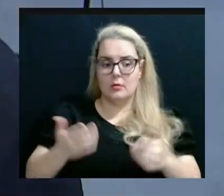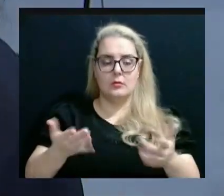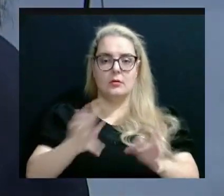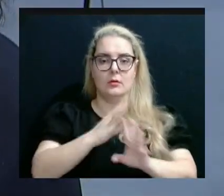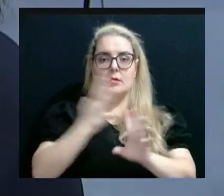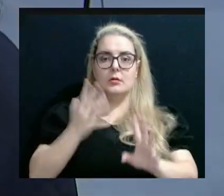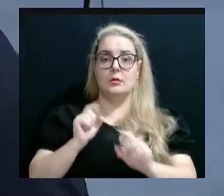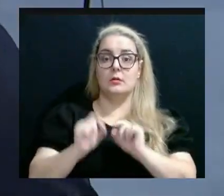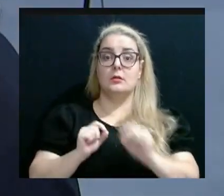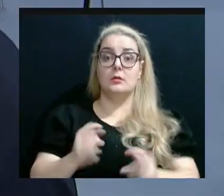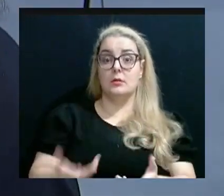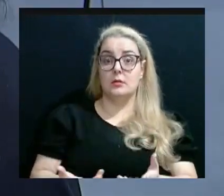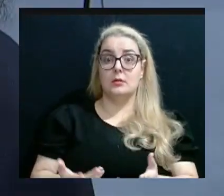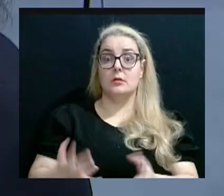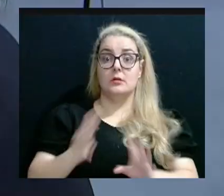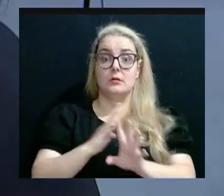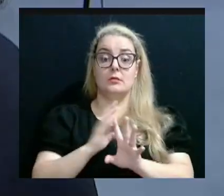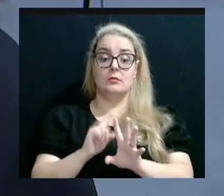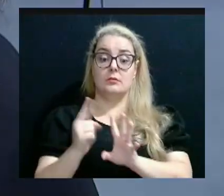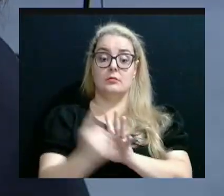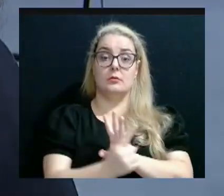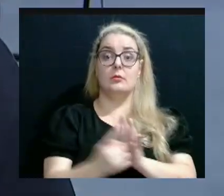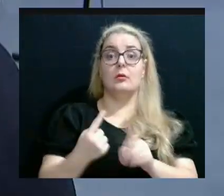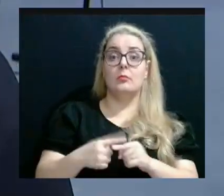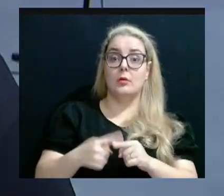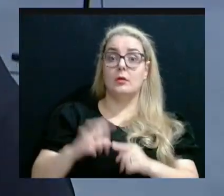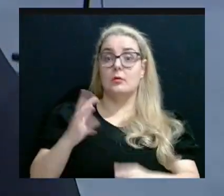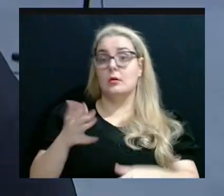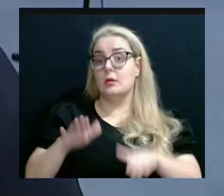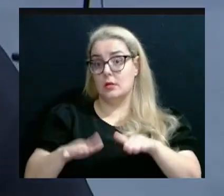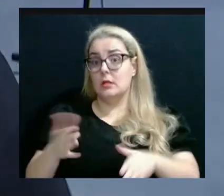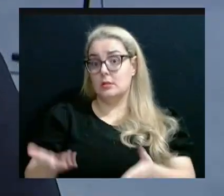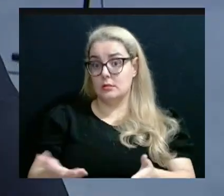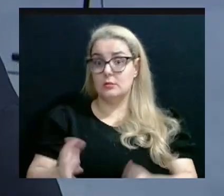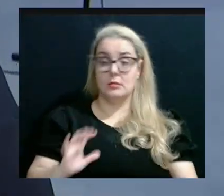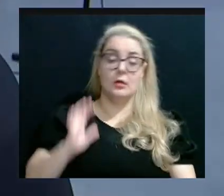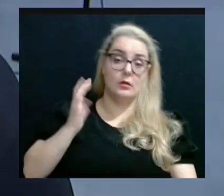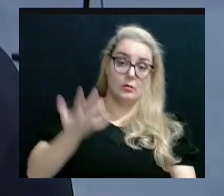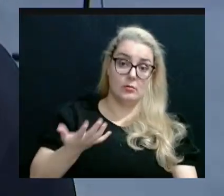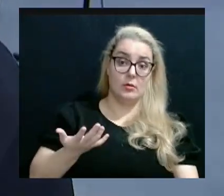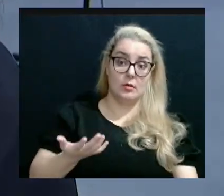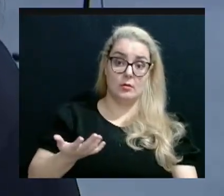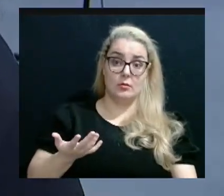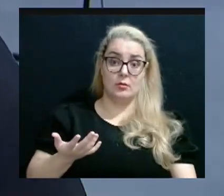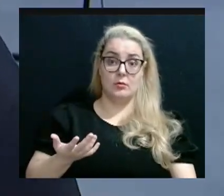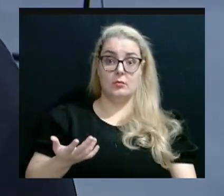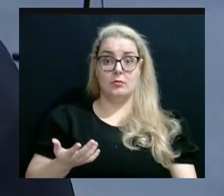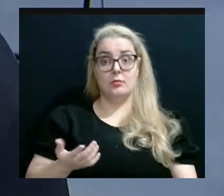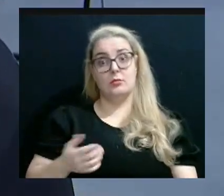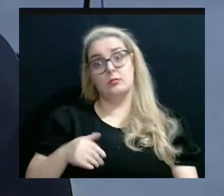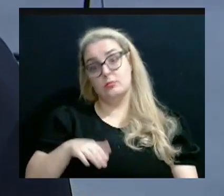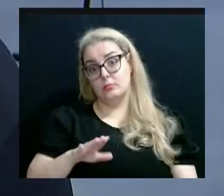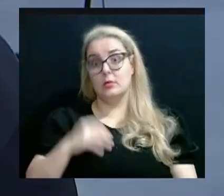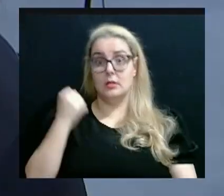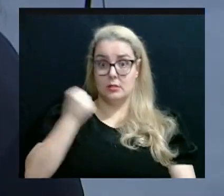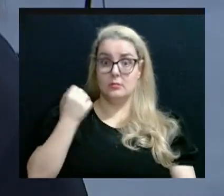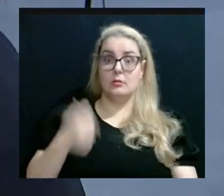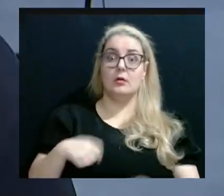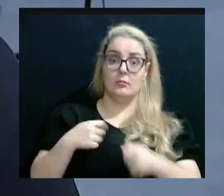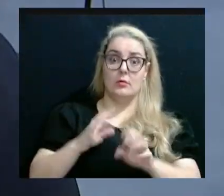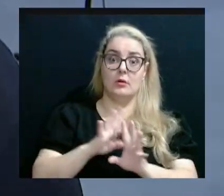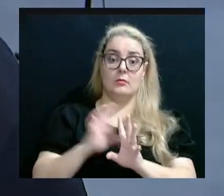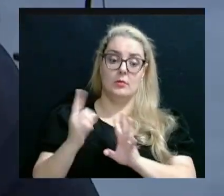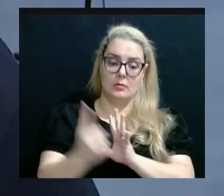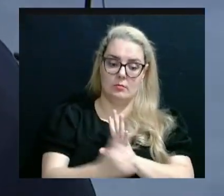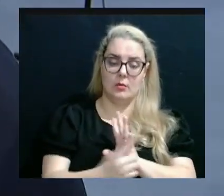se alguém passou na sua frente, por que passou, de repente, né, aconteceu de alguém que está com uma situação mais grave, a necessidade de passar na frente.